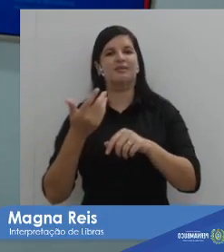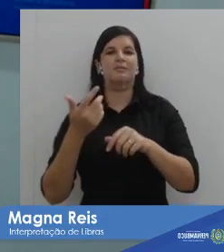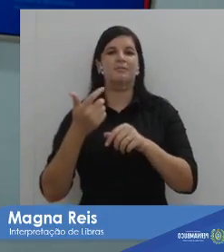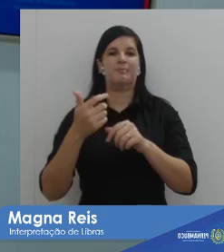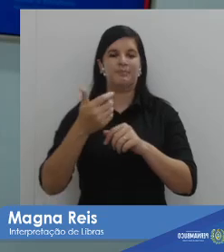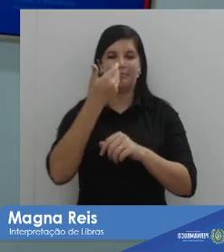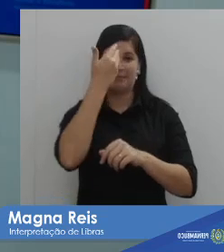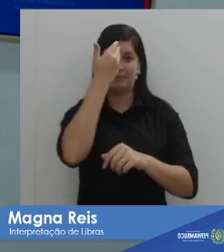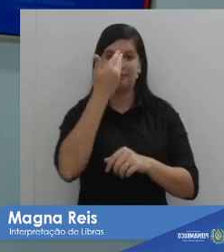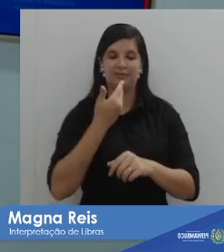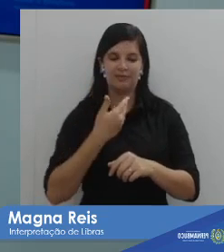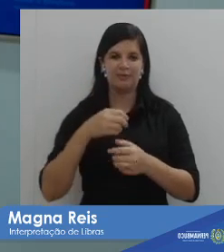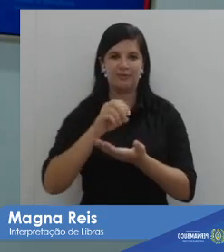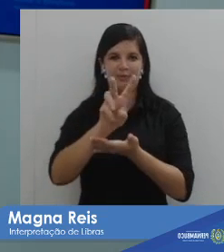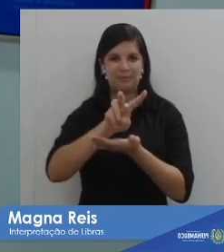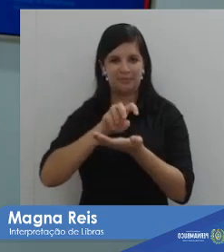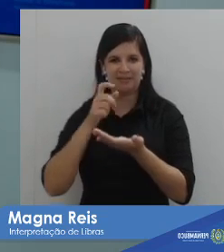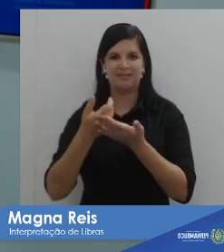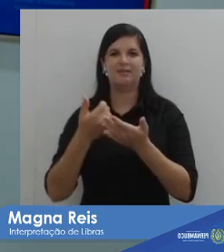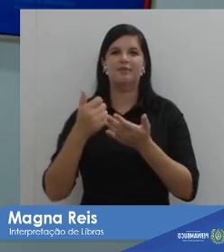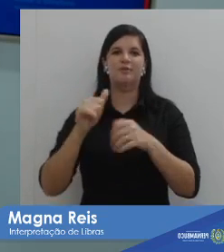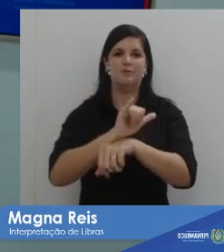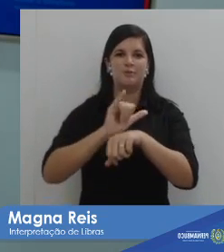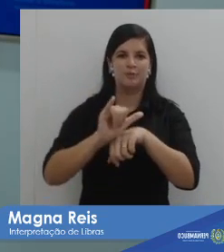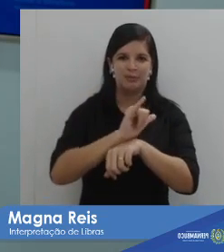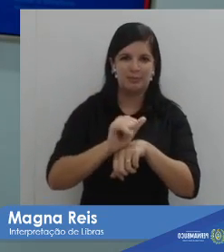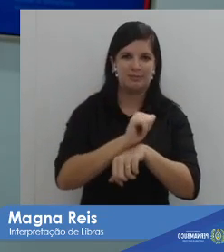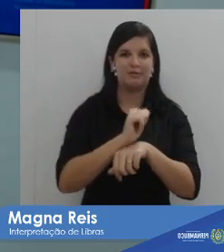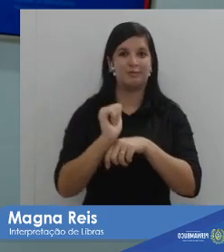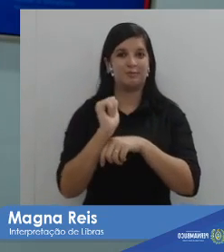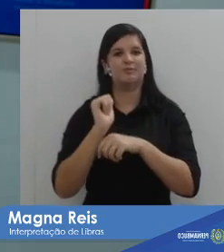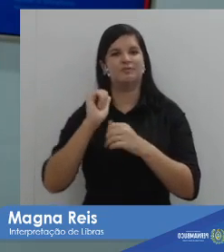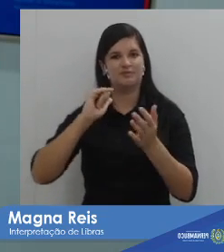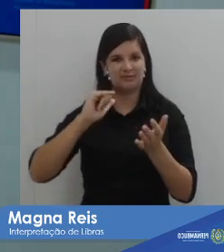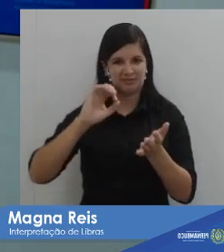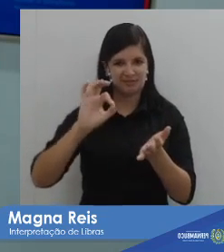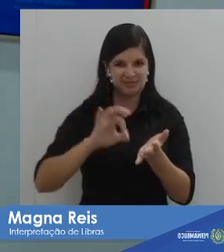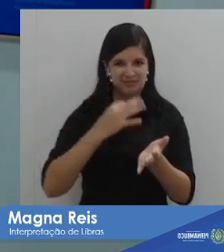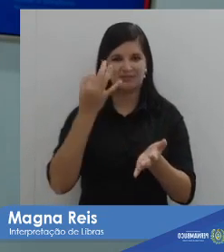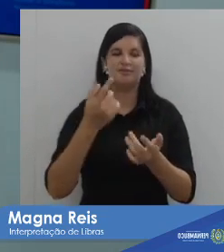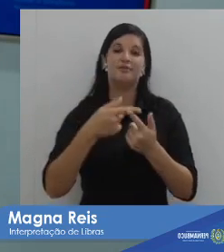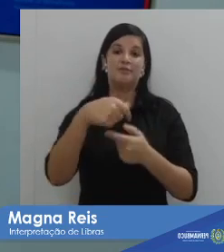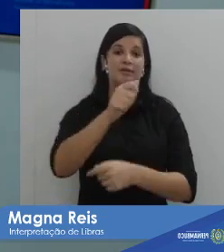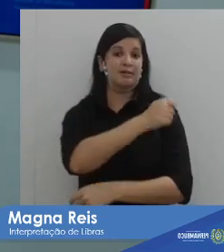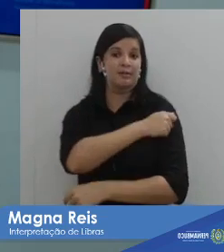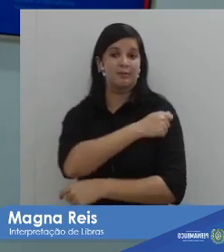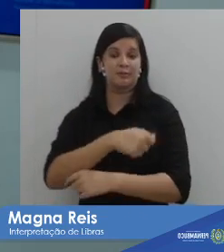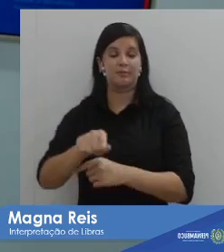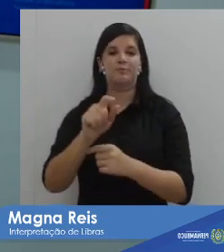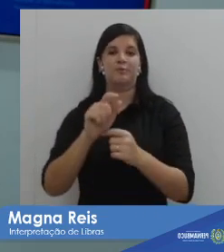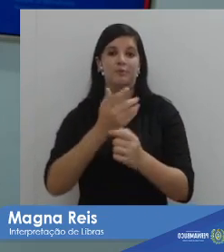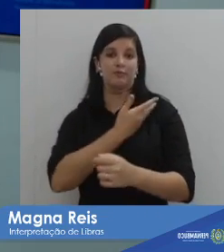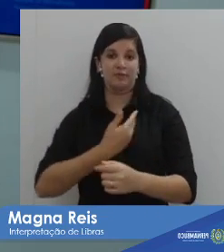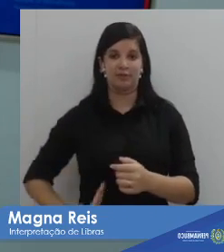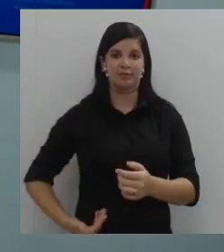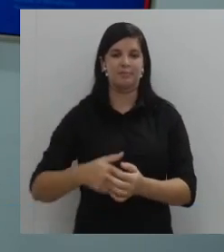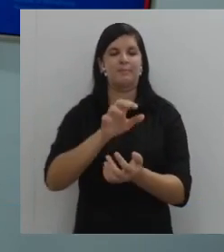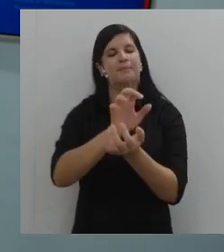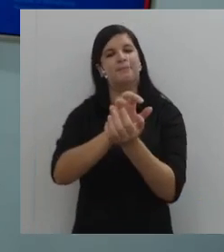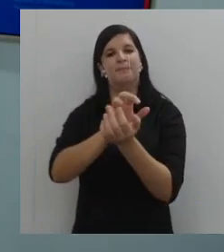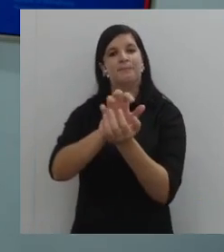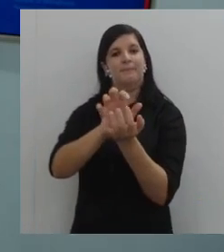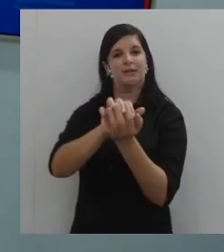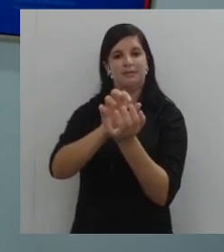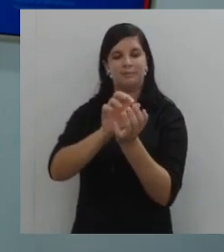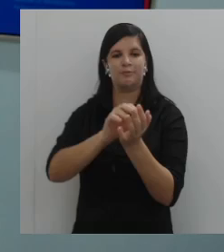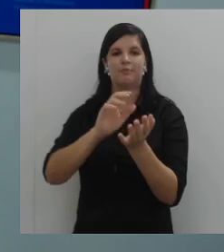do EducaPE, se inscrever aí no canal do YouTube do EducaPE e se você é aluno da Rede Pública de Pernambuco, baixe o aplicativo do